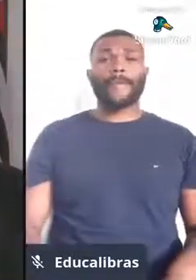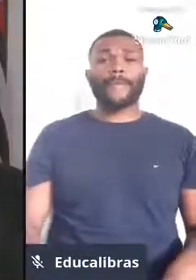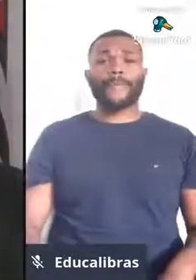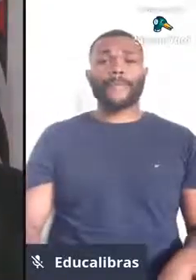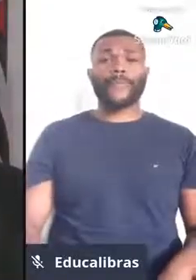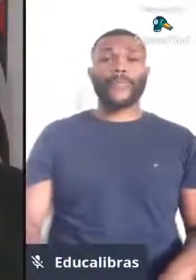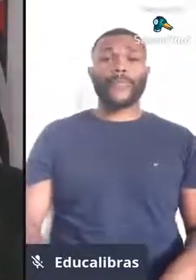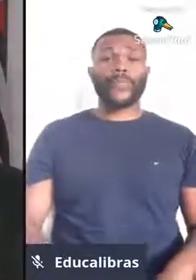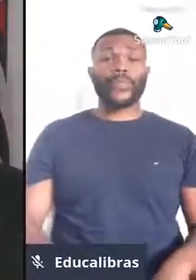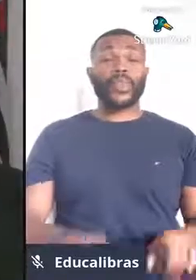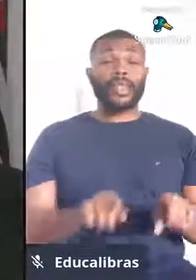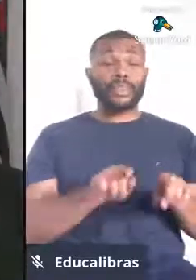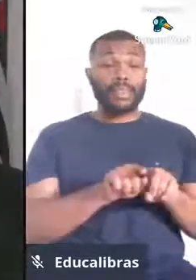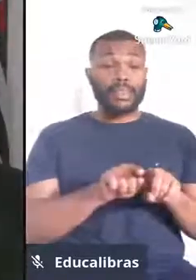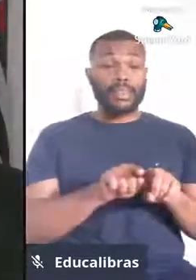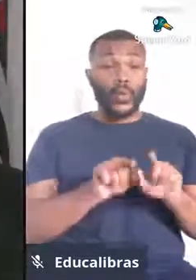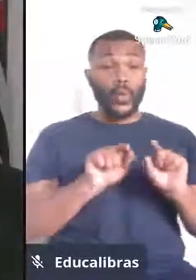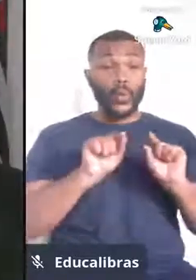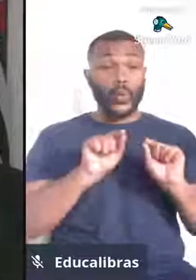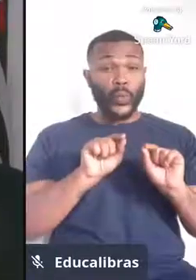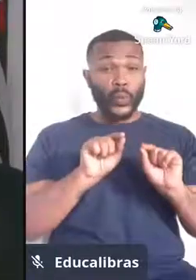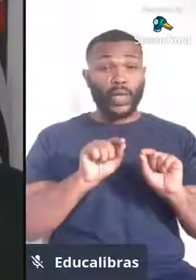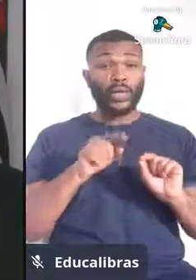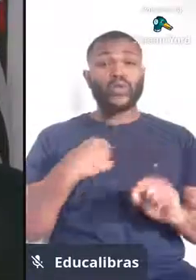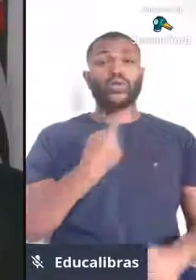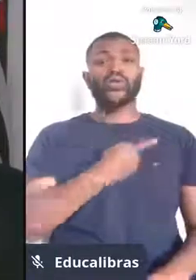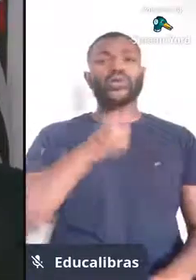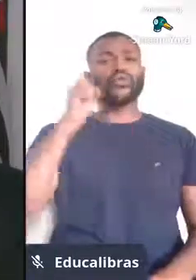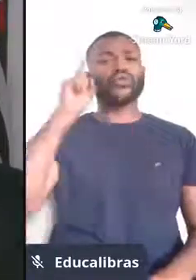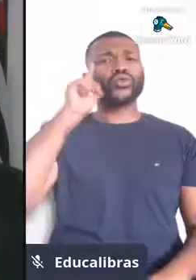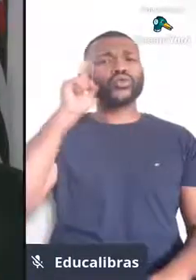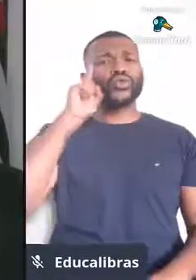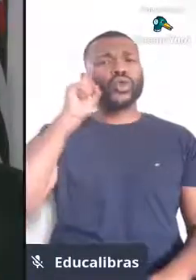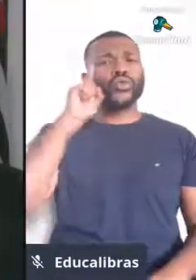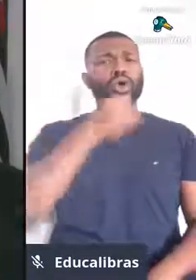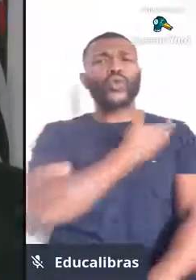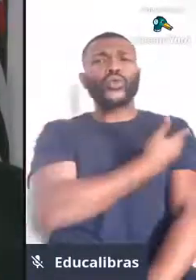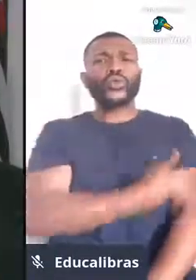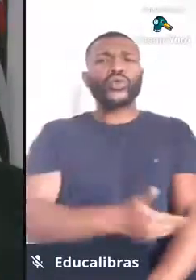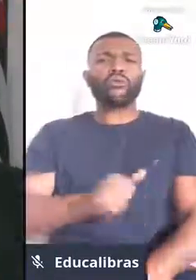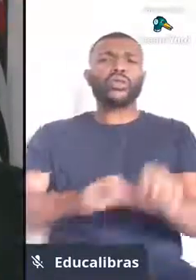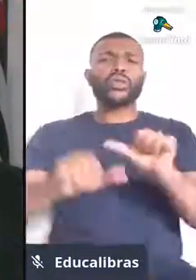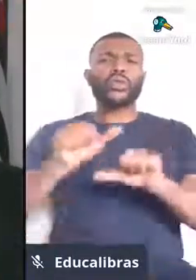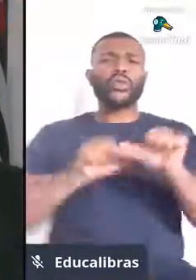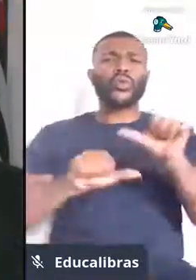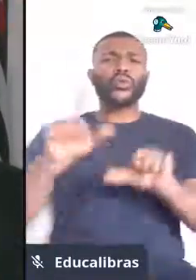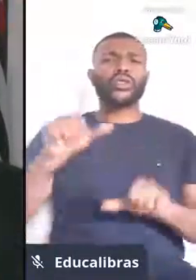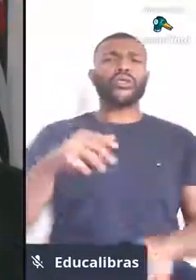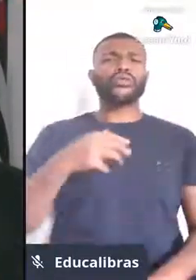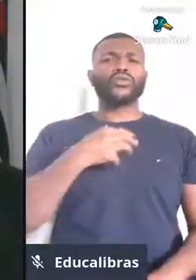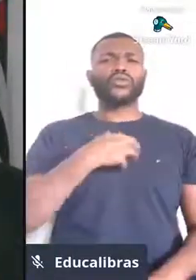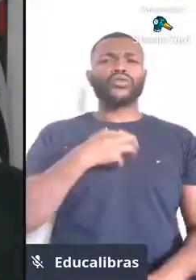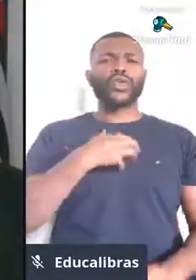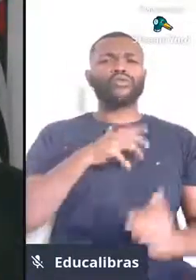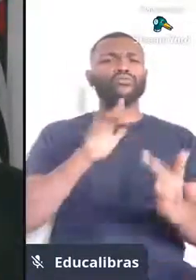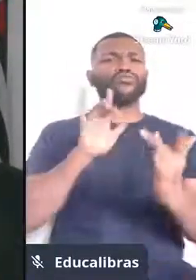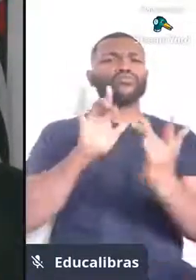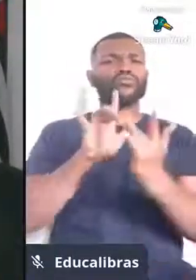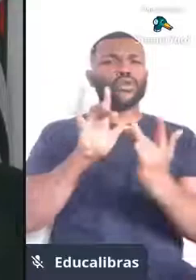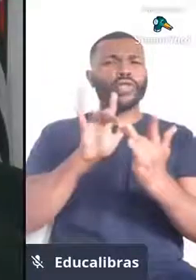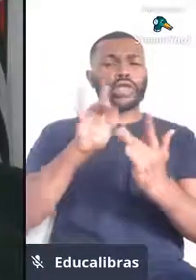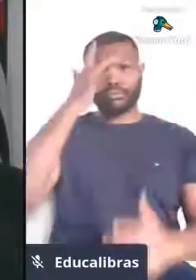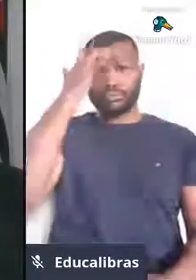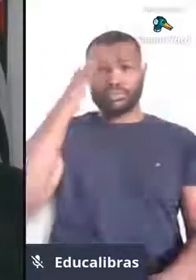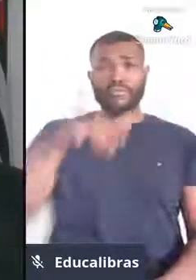uma questão de atacar diretamente o nosso dia a dia, né? A nossa rotina, a nossa maneira de se relacionar não só com os outros, mas com o